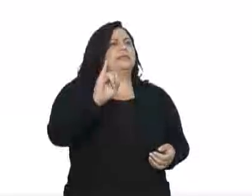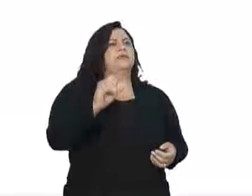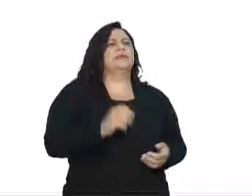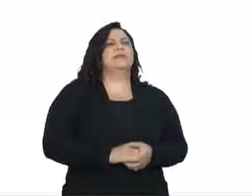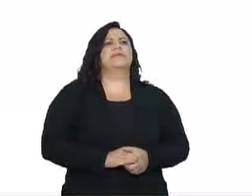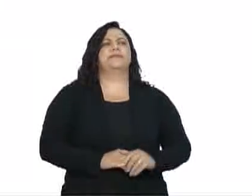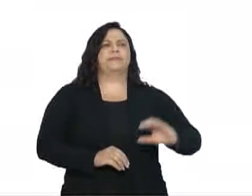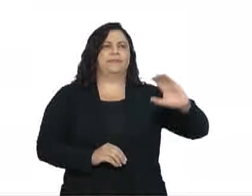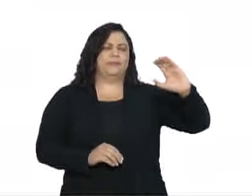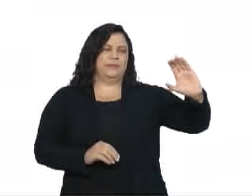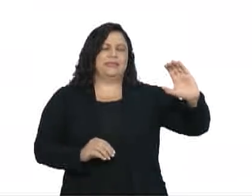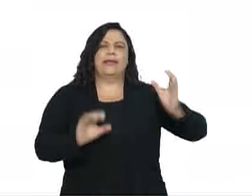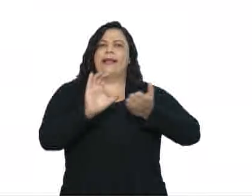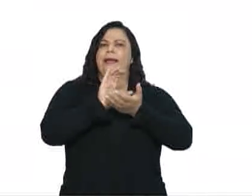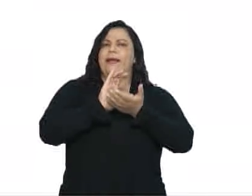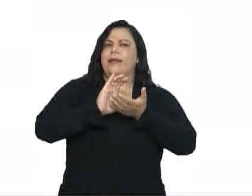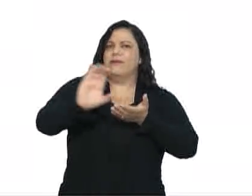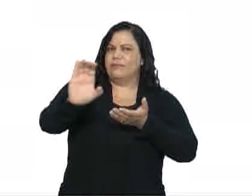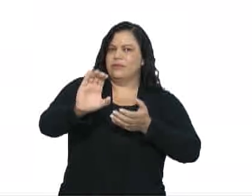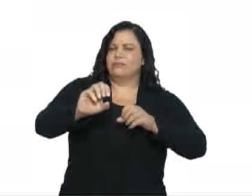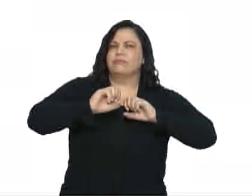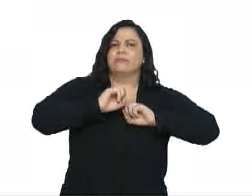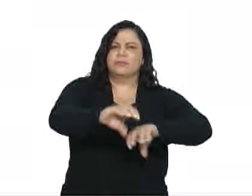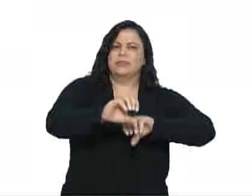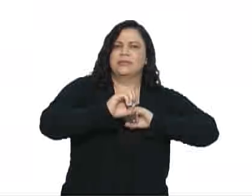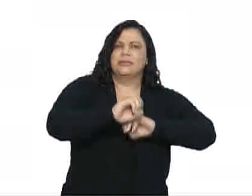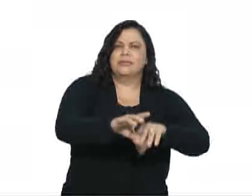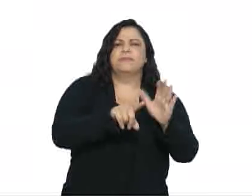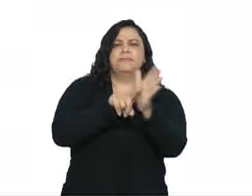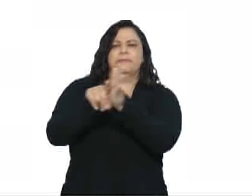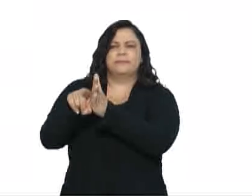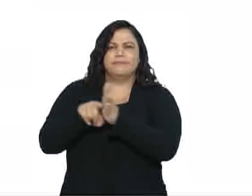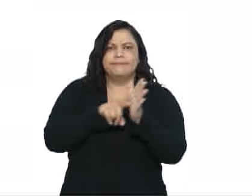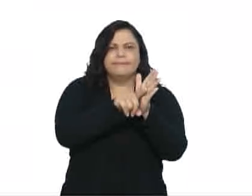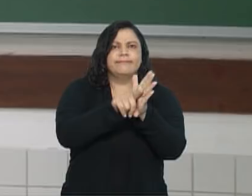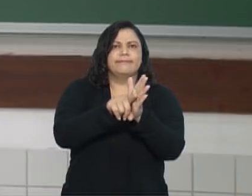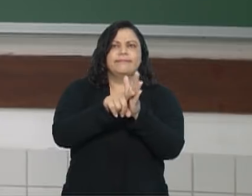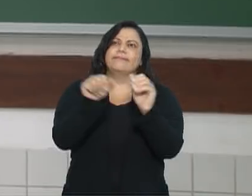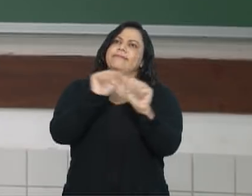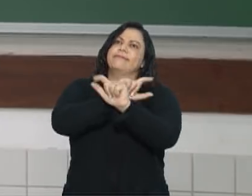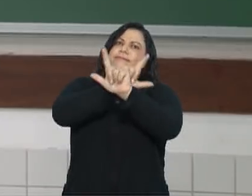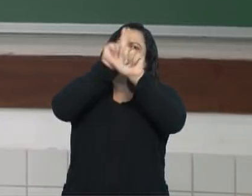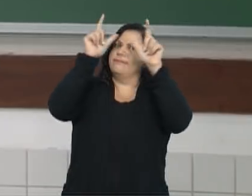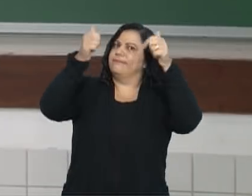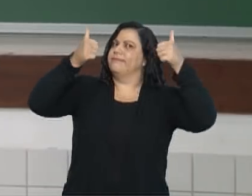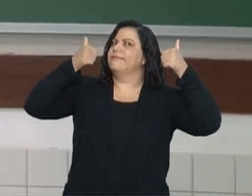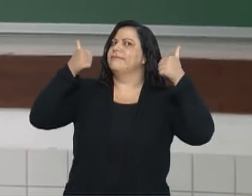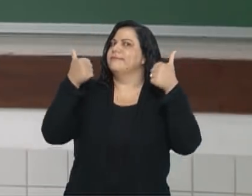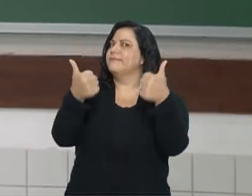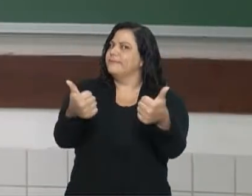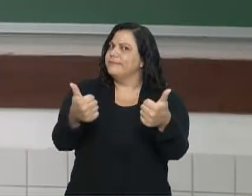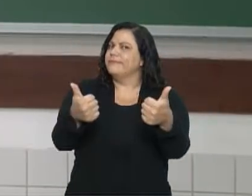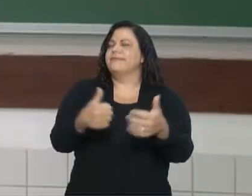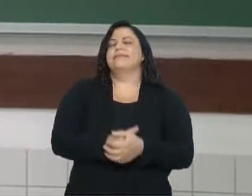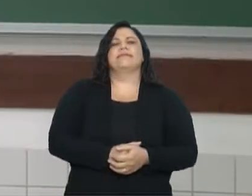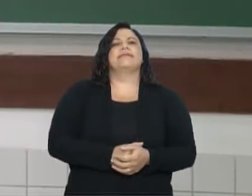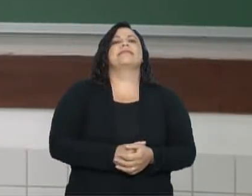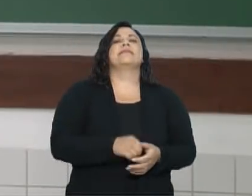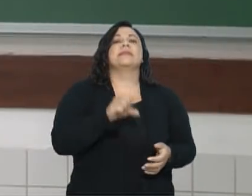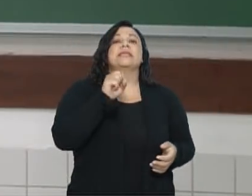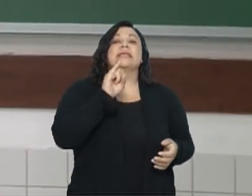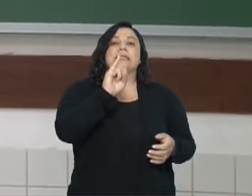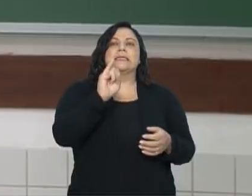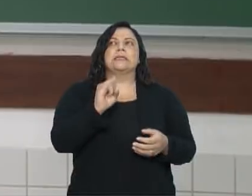que é investimentos maciços em educação e em pesquisa, claro, se eu pego um monte